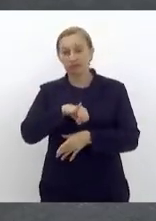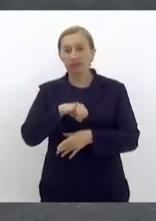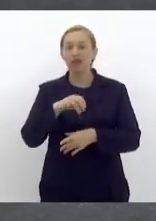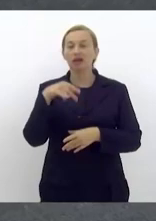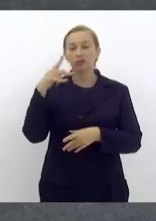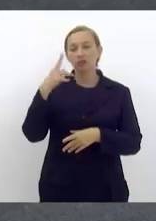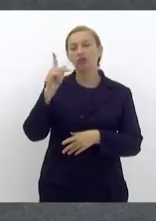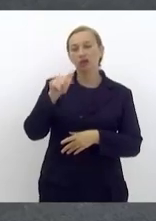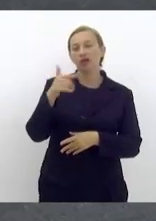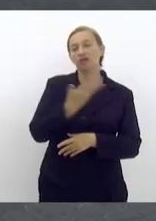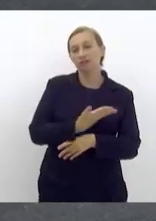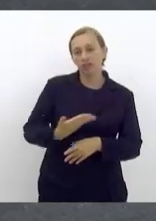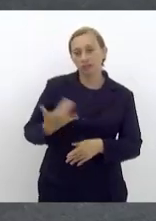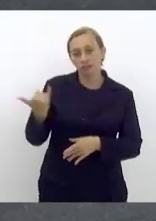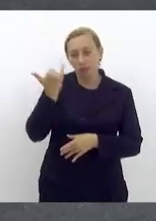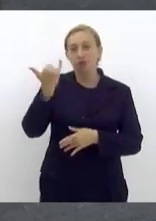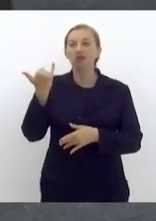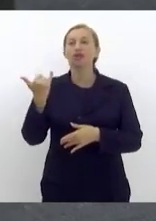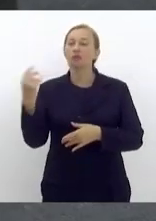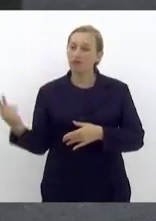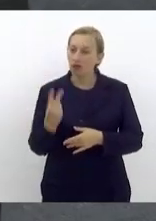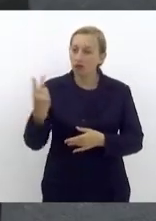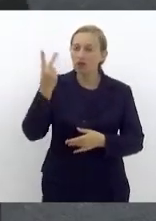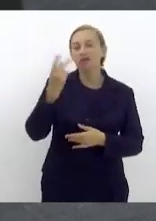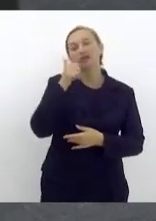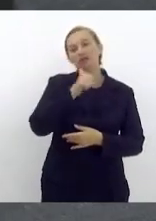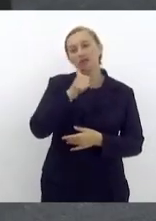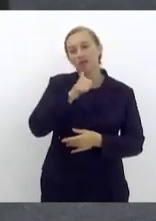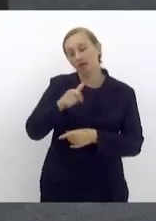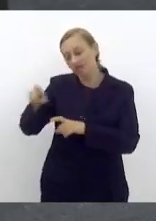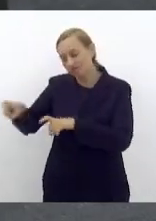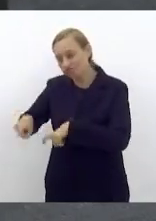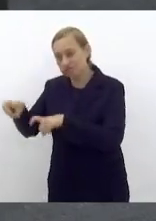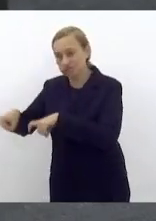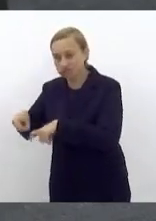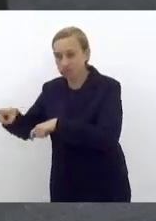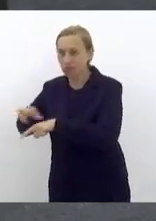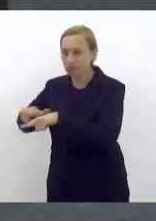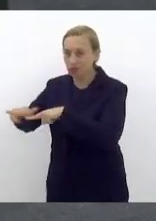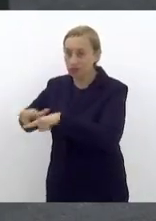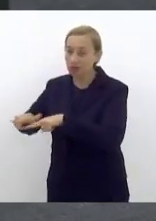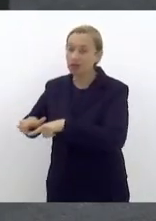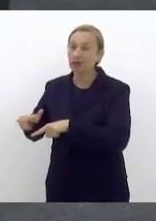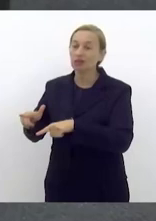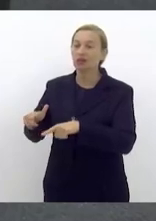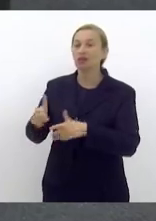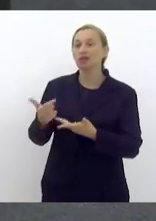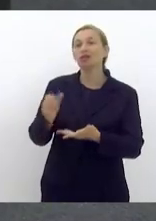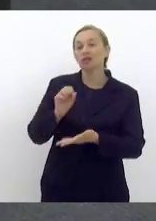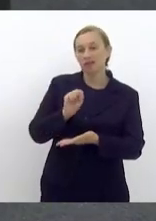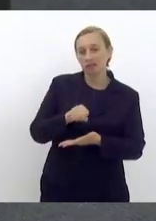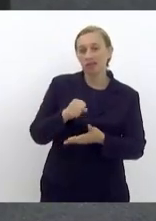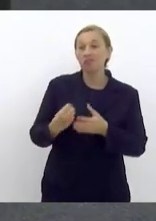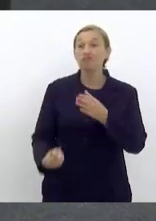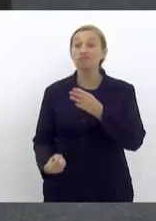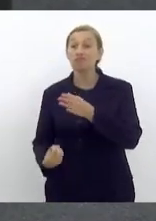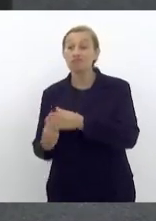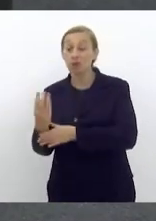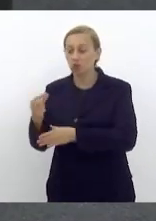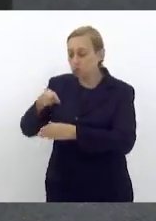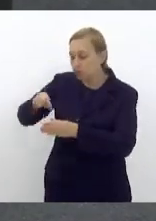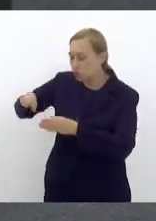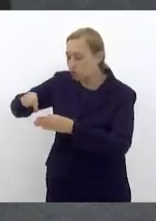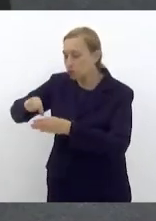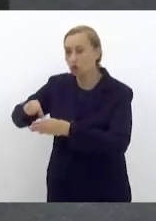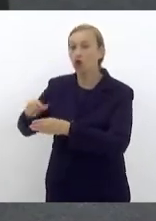tão importante para a valorização das mulheres camponesas, ou seja, daquelas que, em síntese, produzem no dia